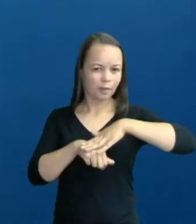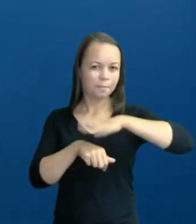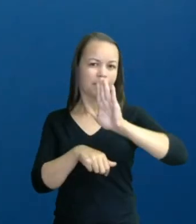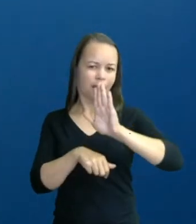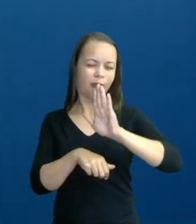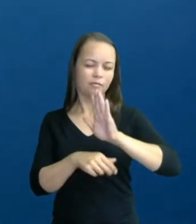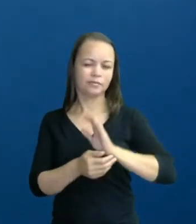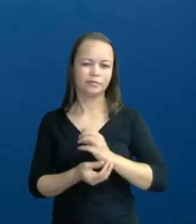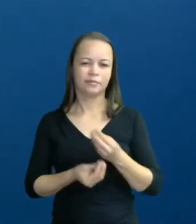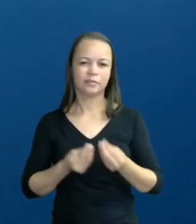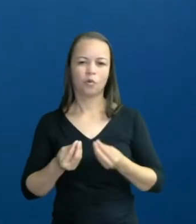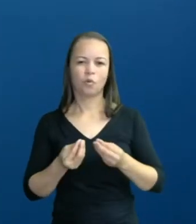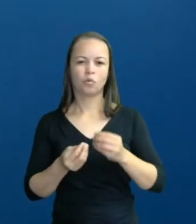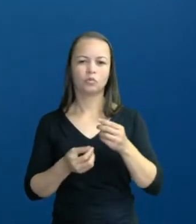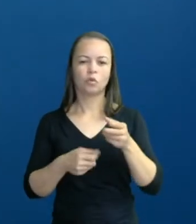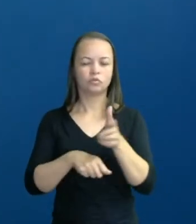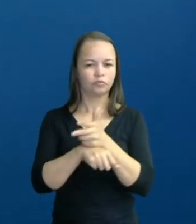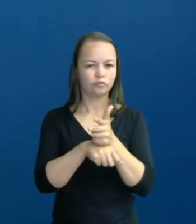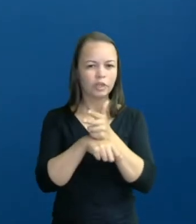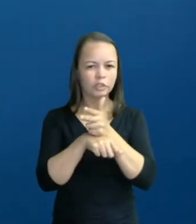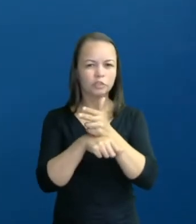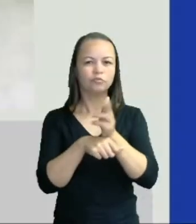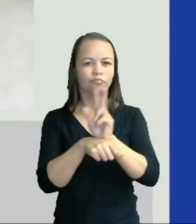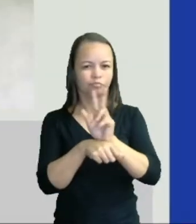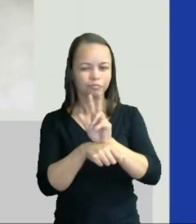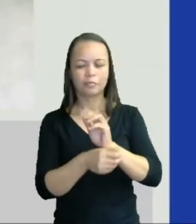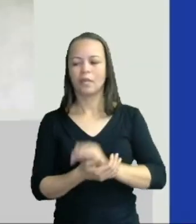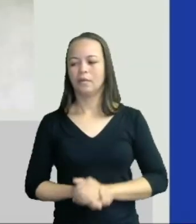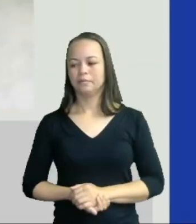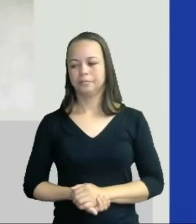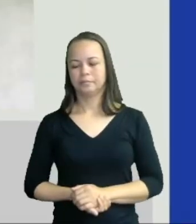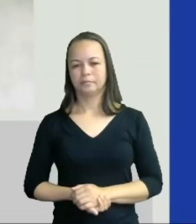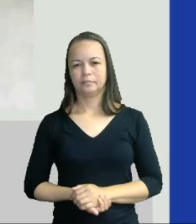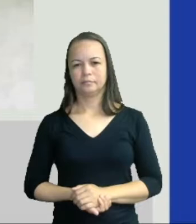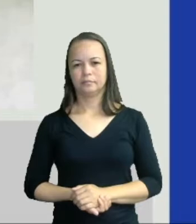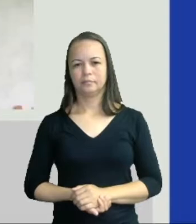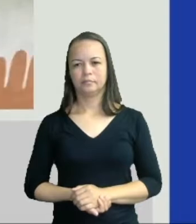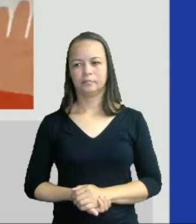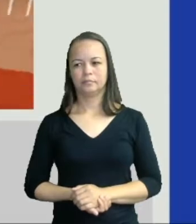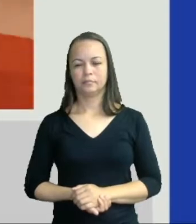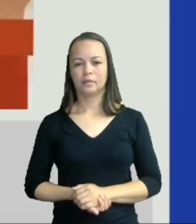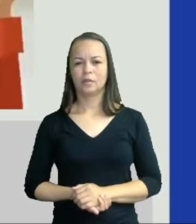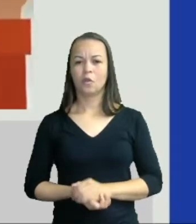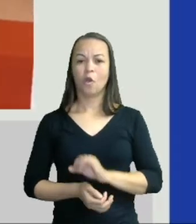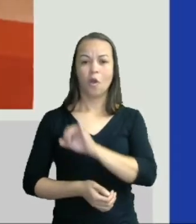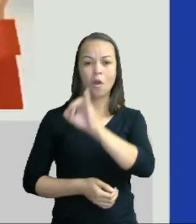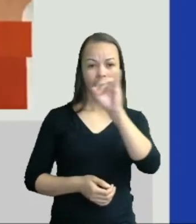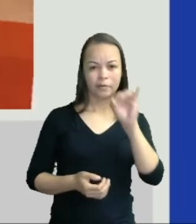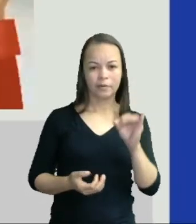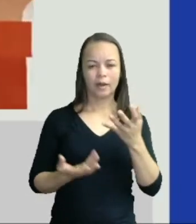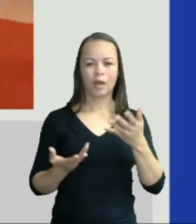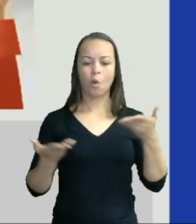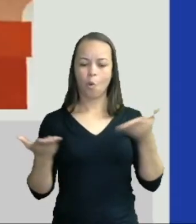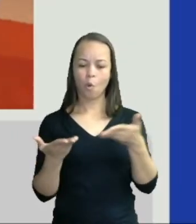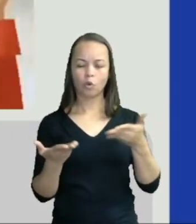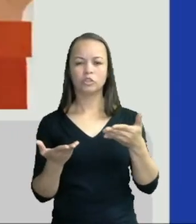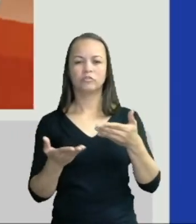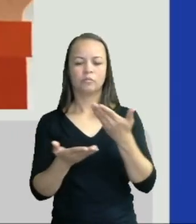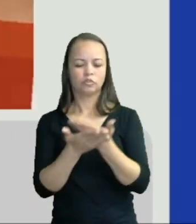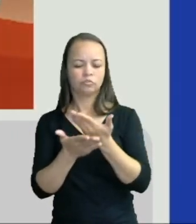mais um pouquinho com o nosso vídeo, tá certo? Vem para cá. Olá, pessoal! Hoje vamos estudar sobre os meios